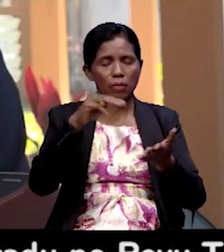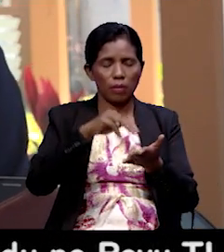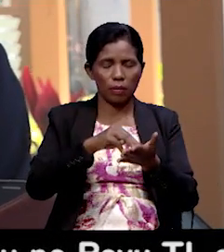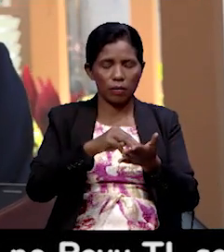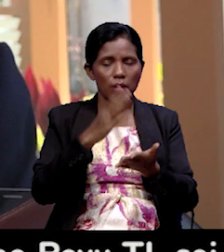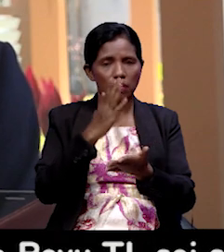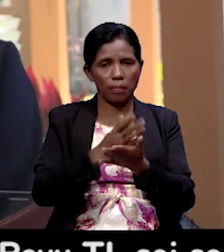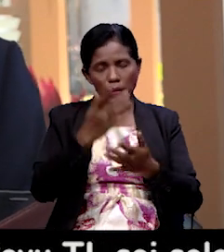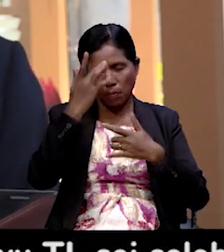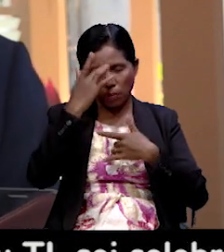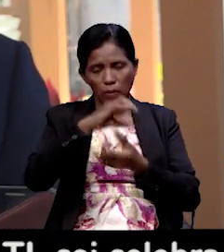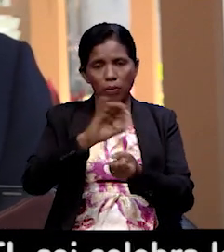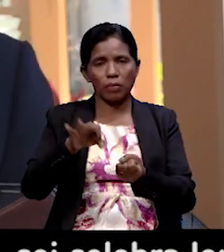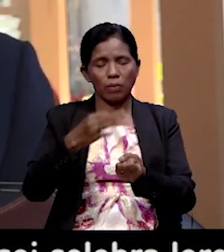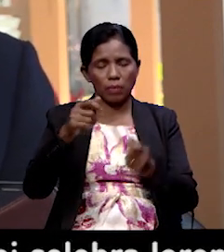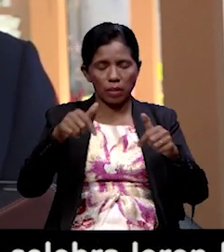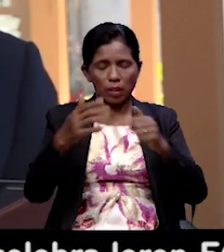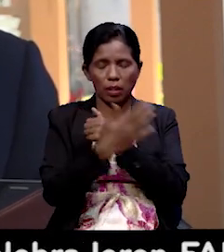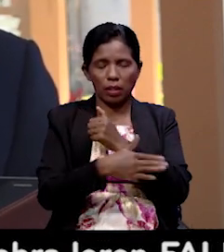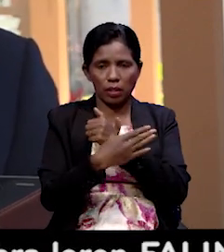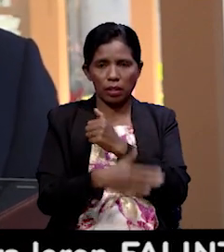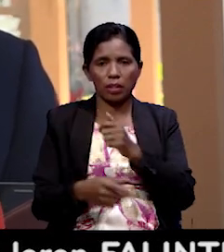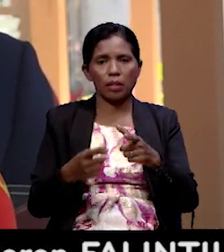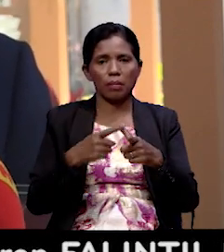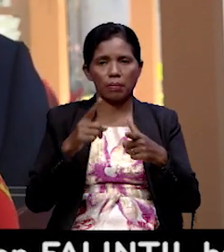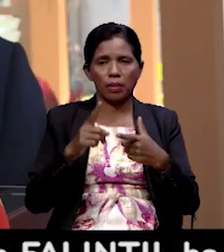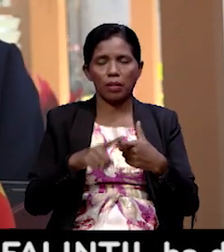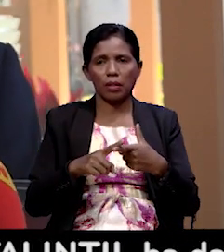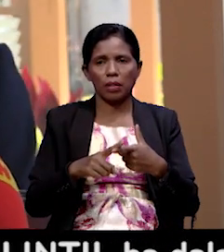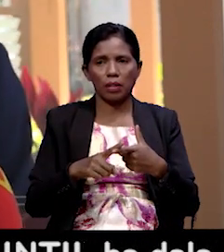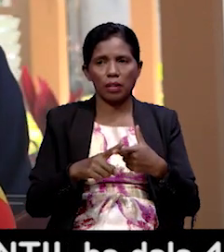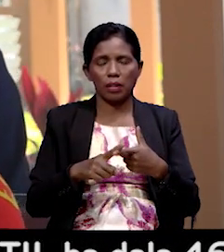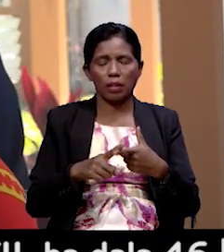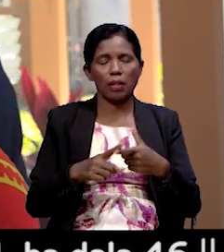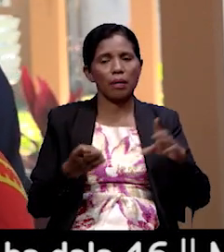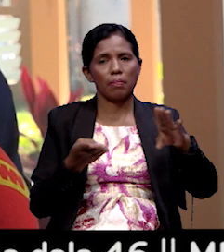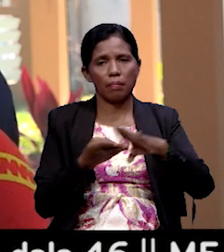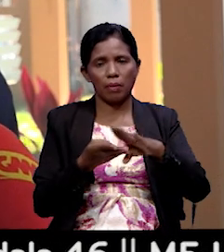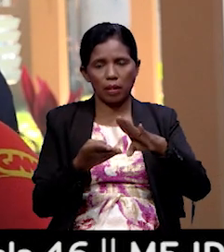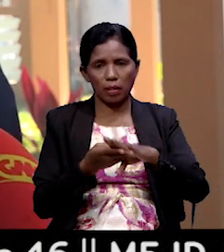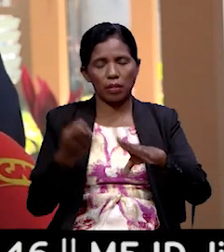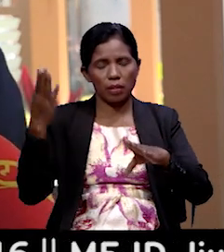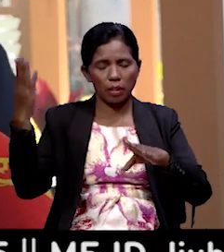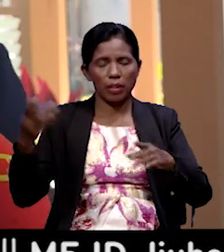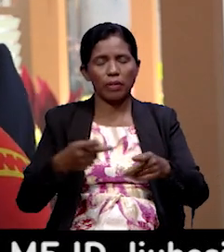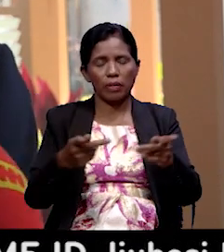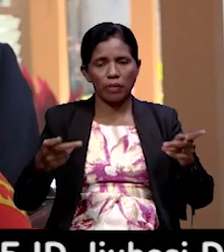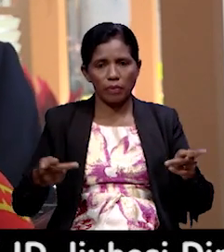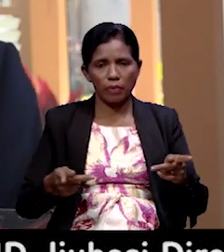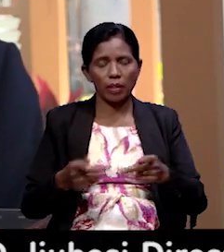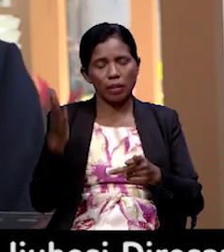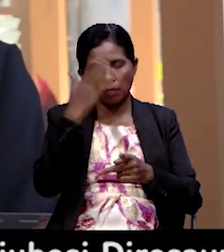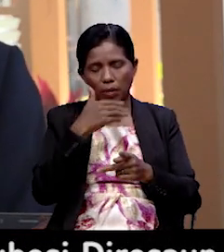pandemia Railaran. Outro ponto que o World Bank foca é na área de turismo, na